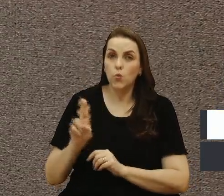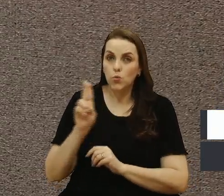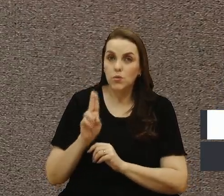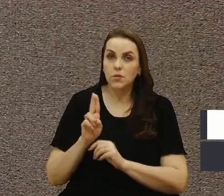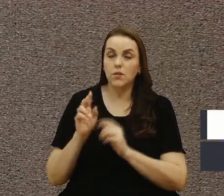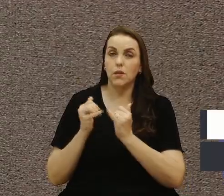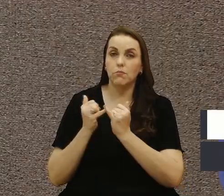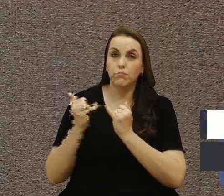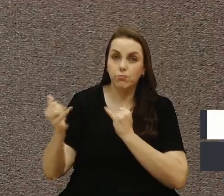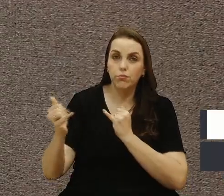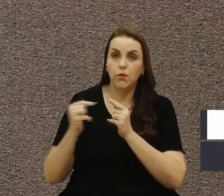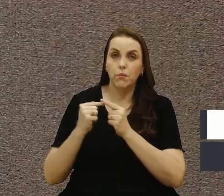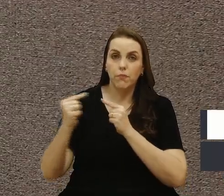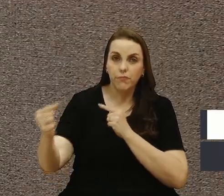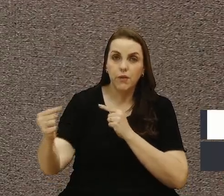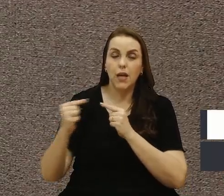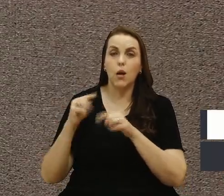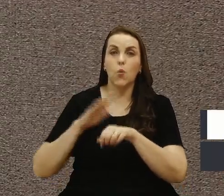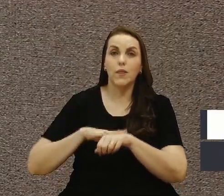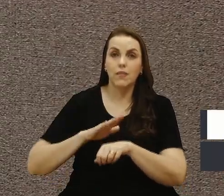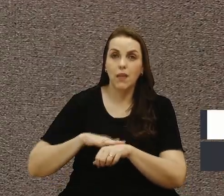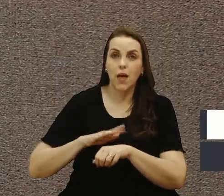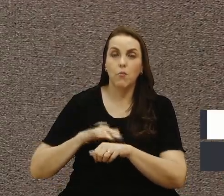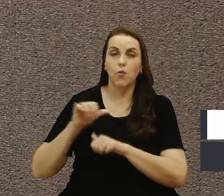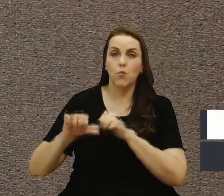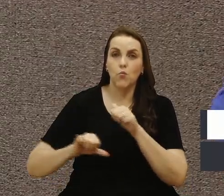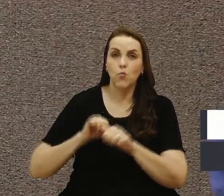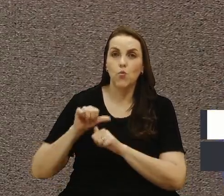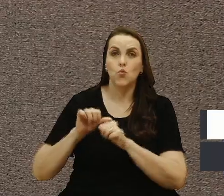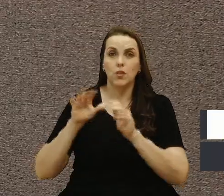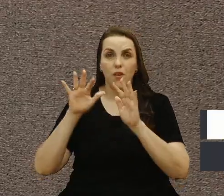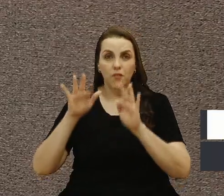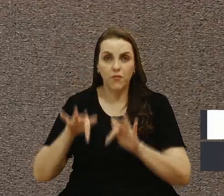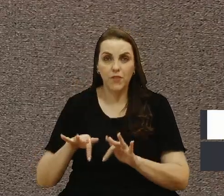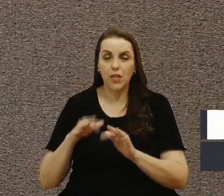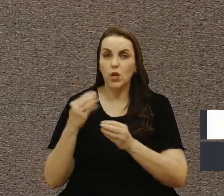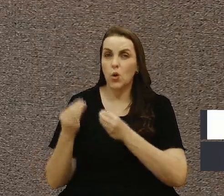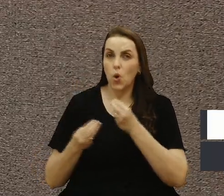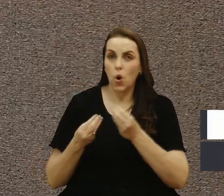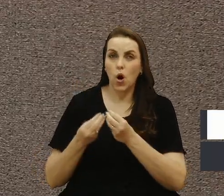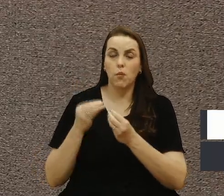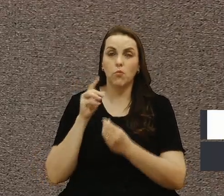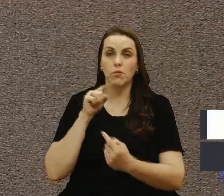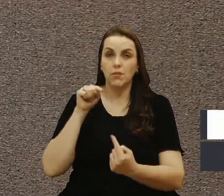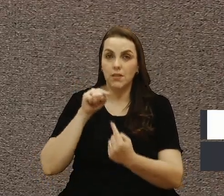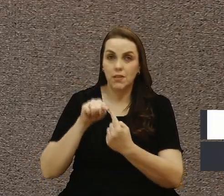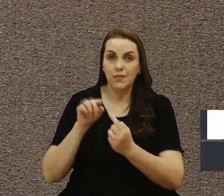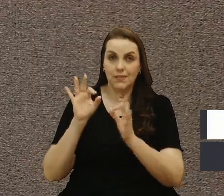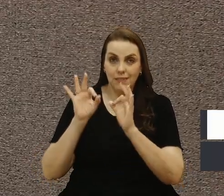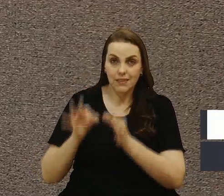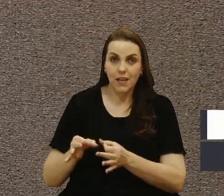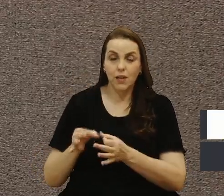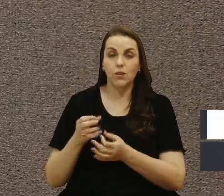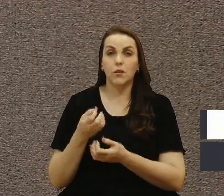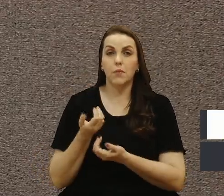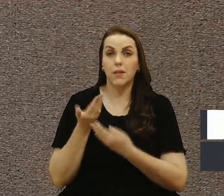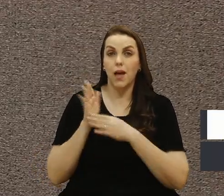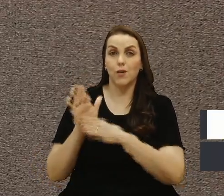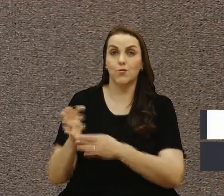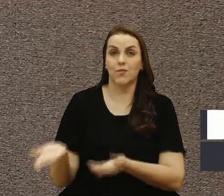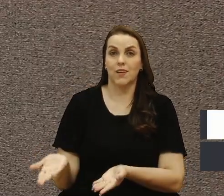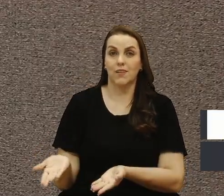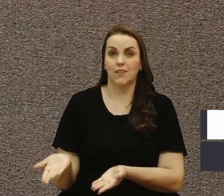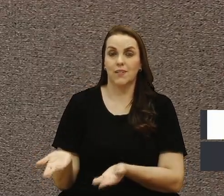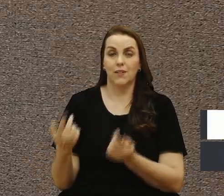quanto tempo, o que muda, qual é a tua sensação com esse fim, o que seria o ideal, para que a gente possa efetivamente contribuir. Porque